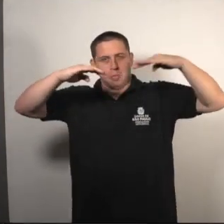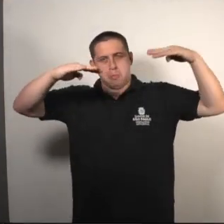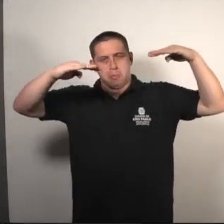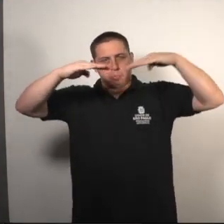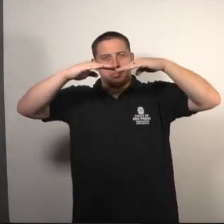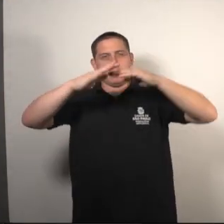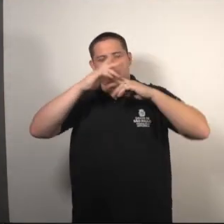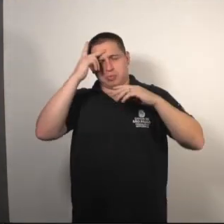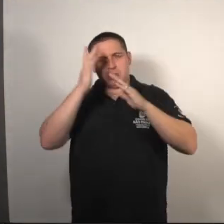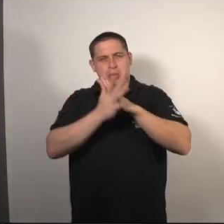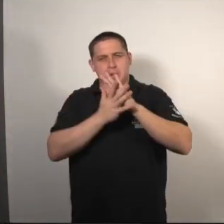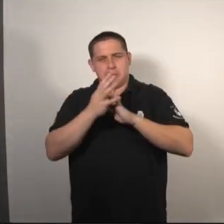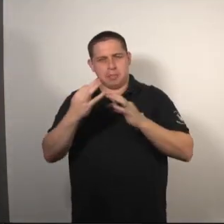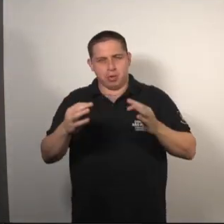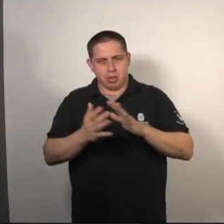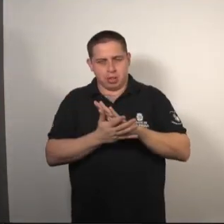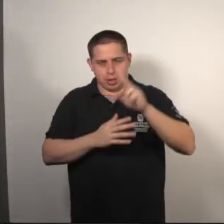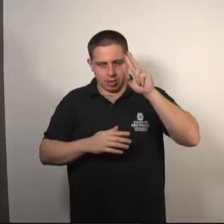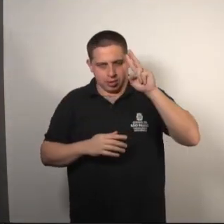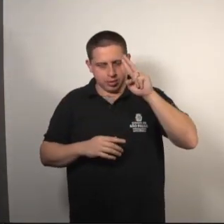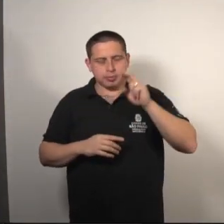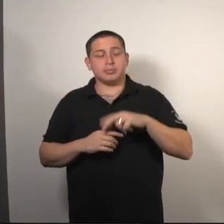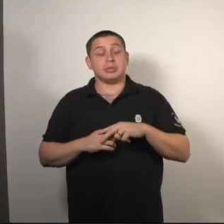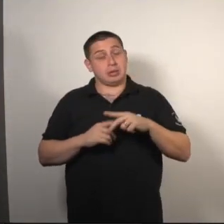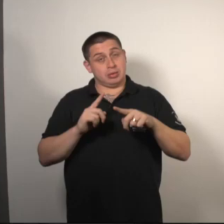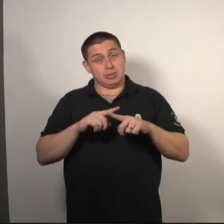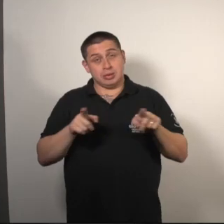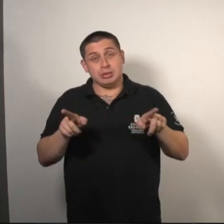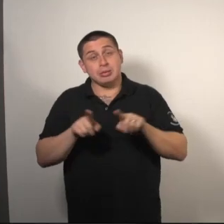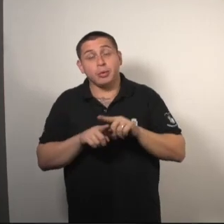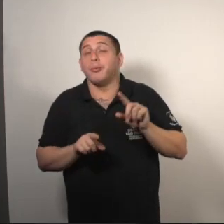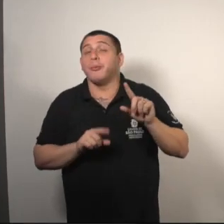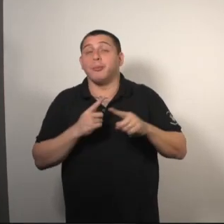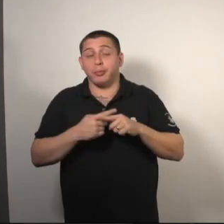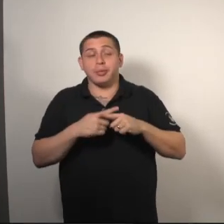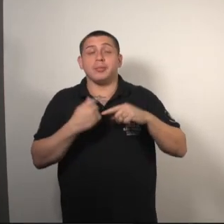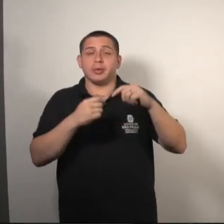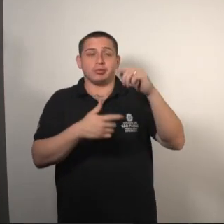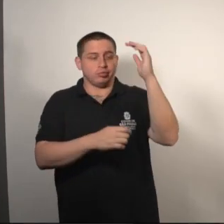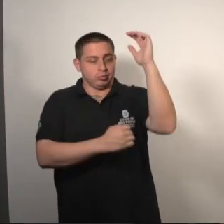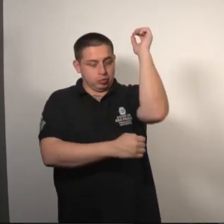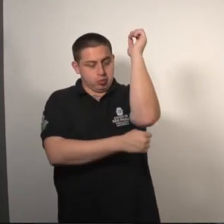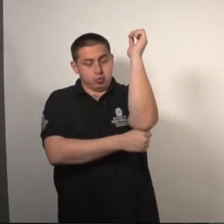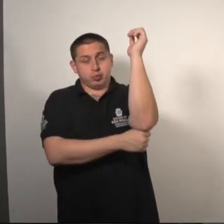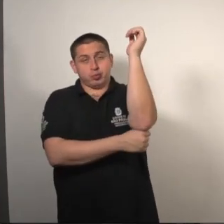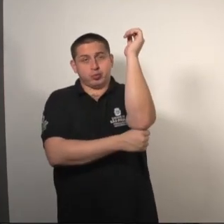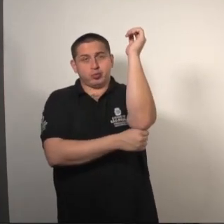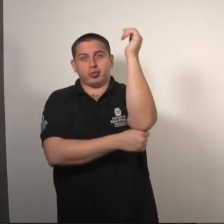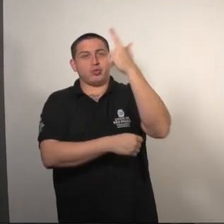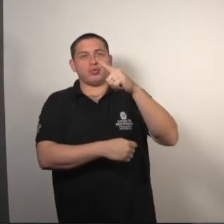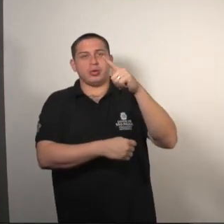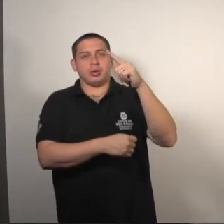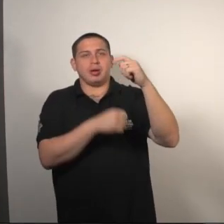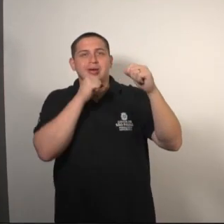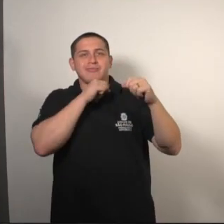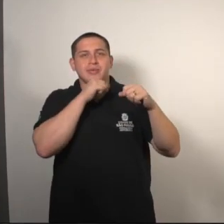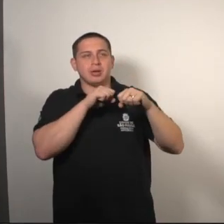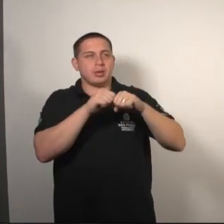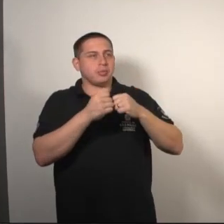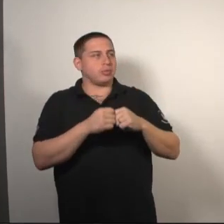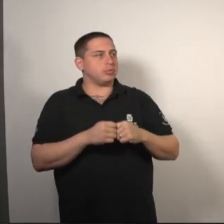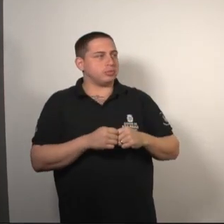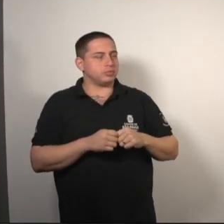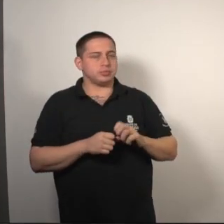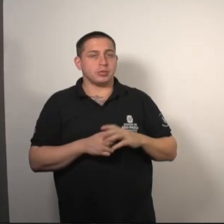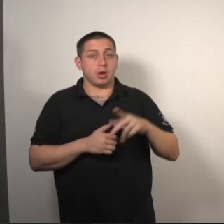Bruno. Aqui, ó. Você tem uma pergunta? Então, por favor, depois eu passo para o Bruno, por favor. Beatriz, da TV Globo.